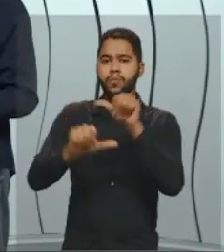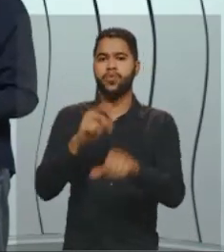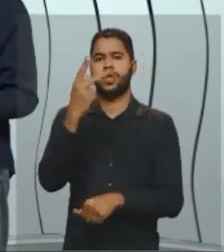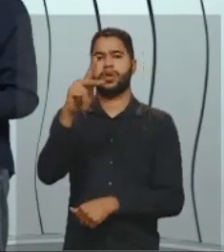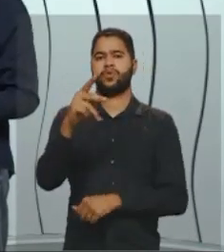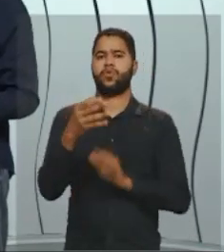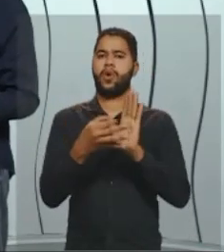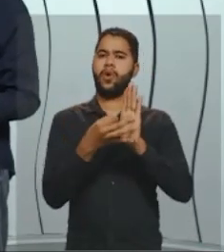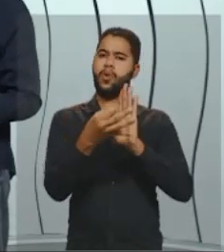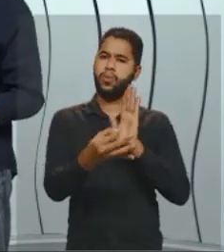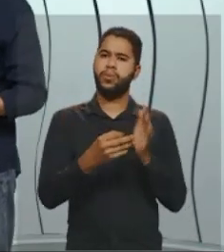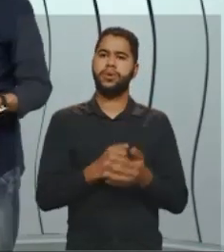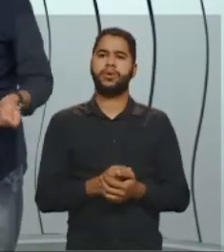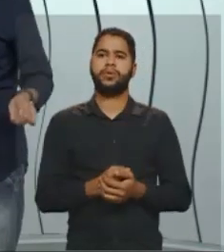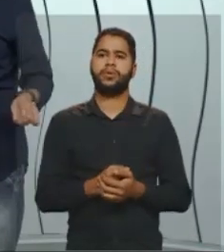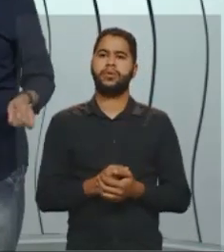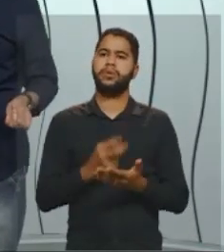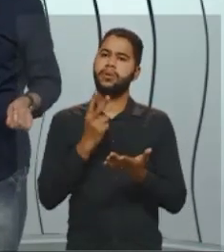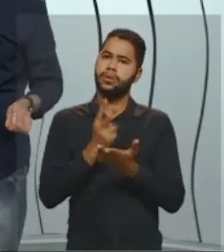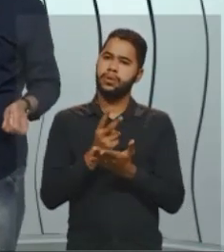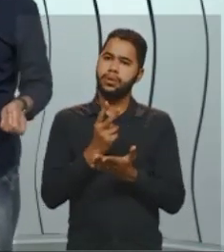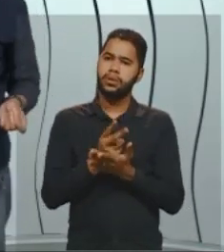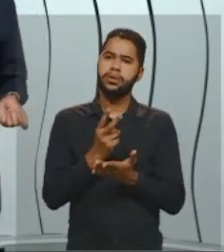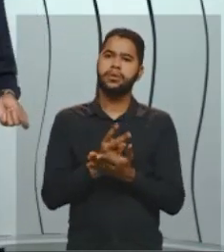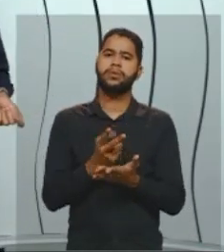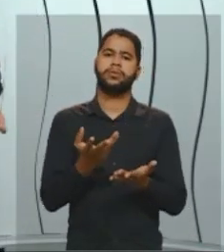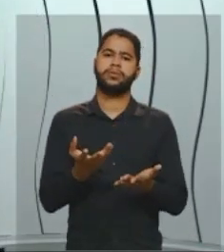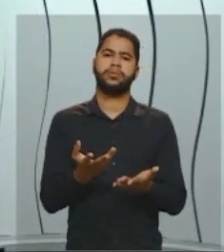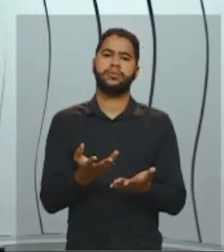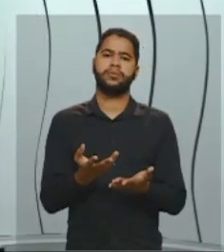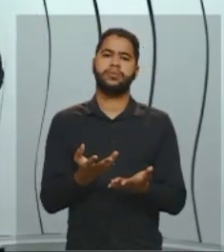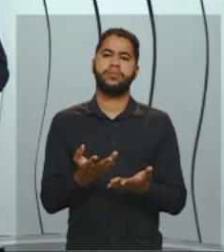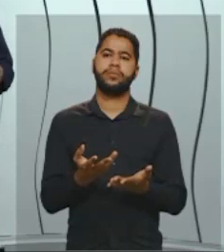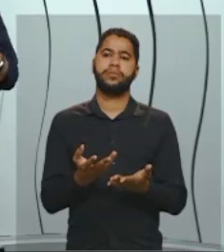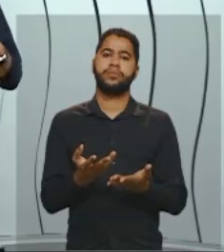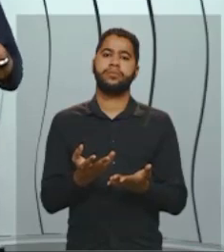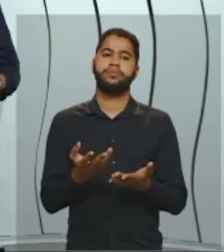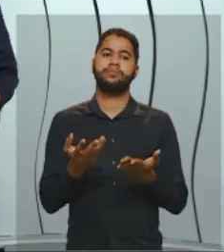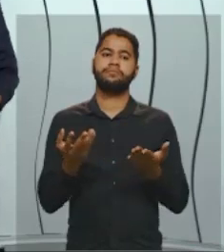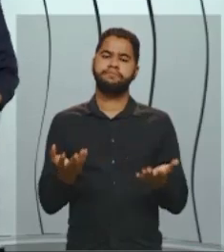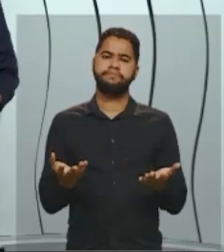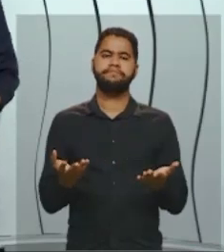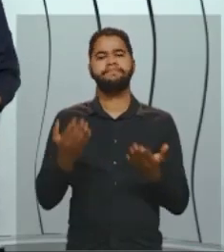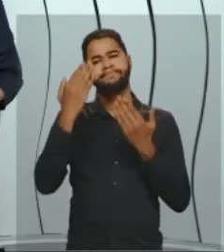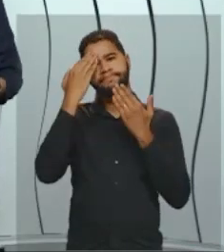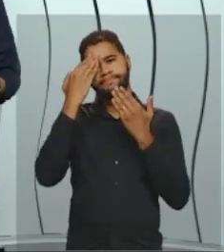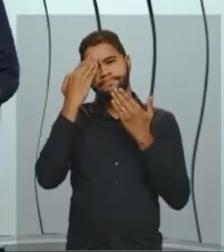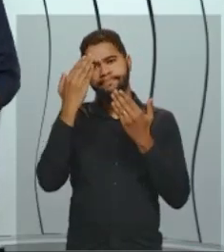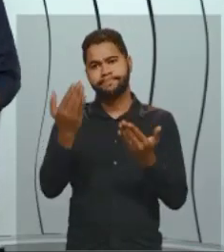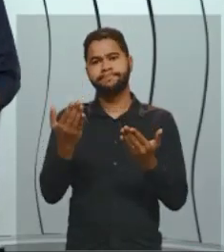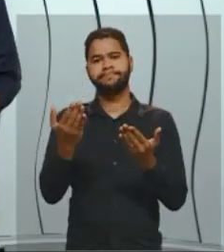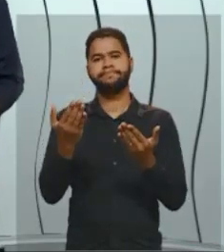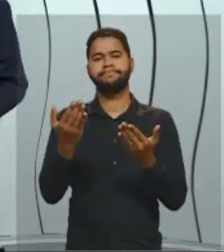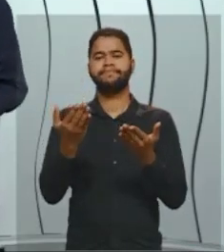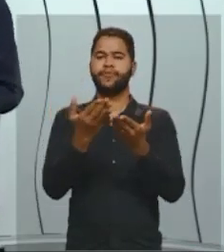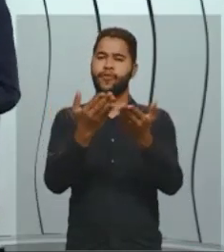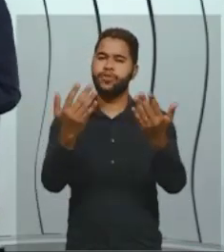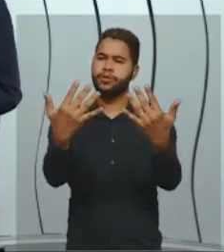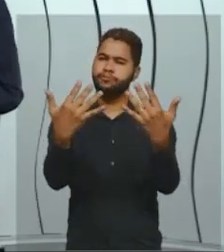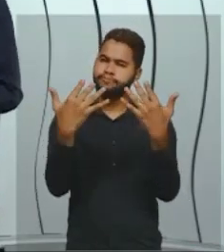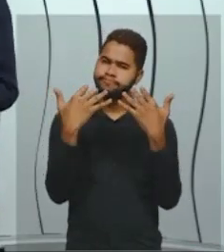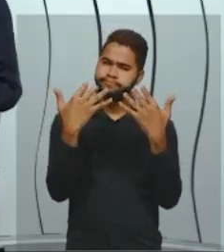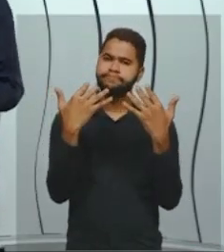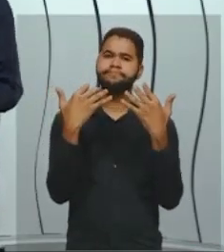importante você olhar isso aqui. Então, thank you for your attention.